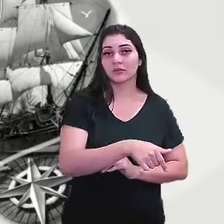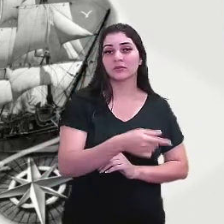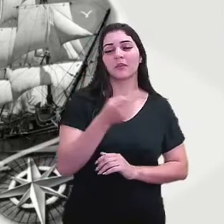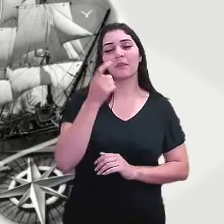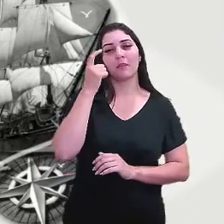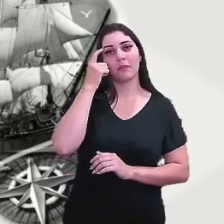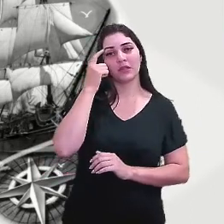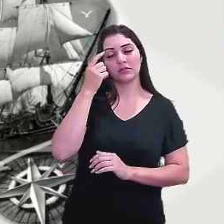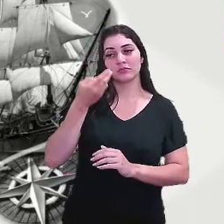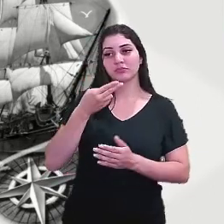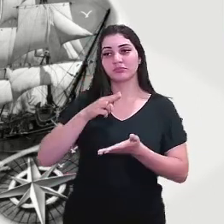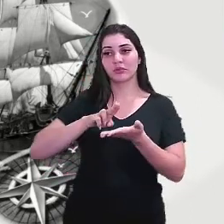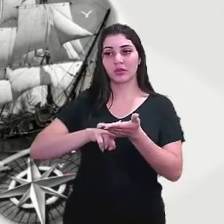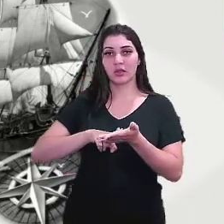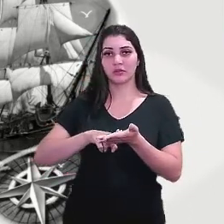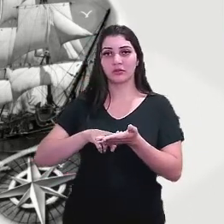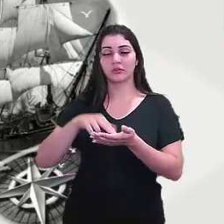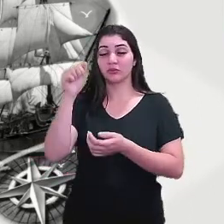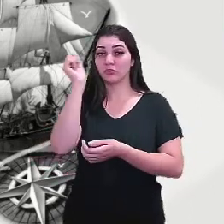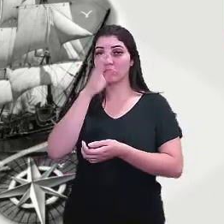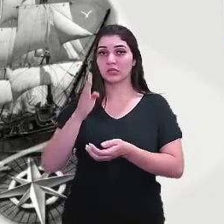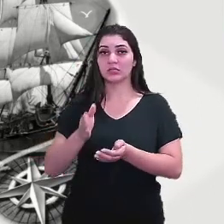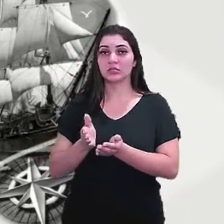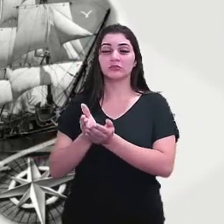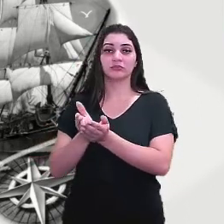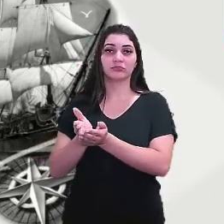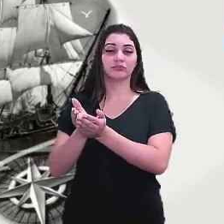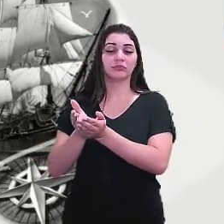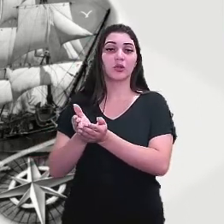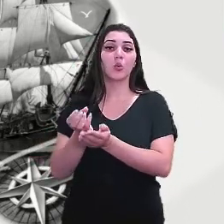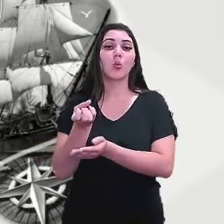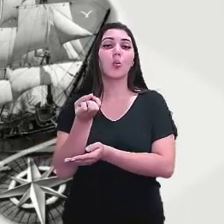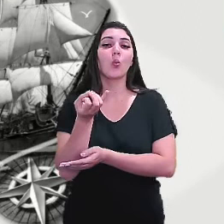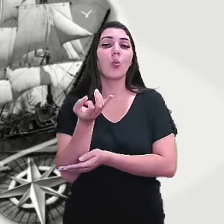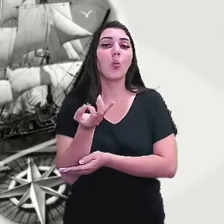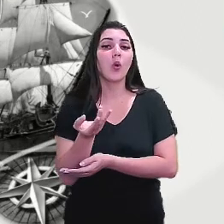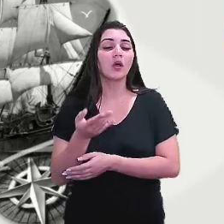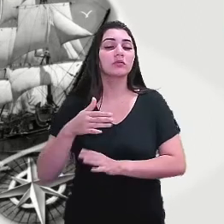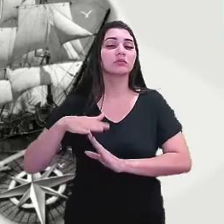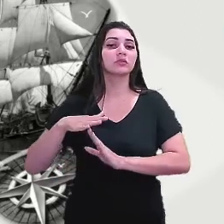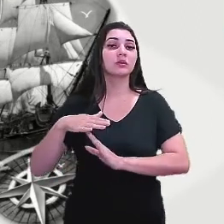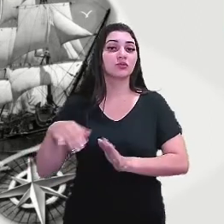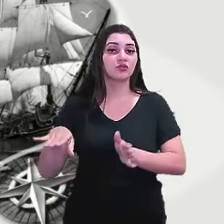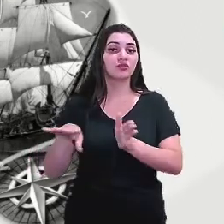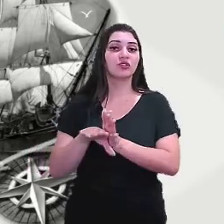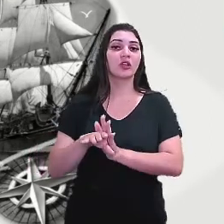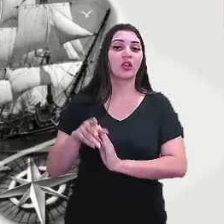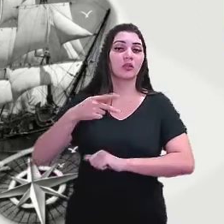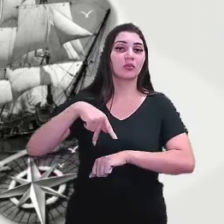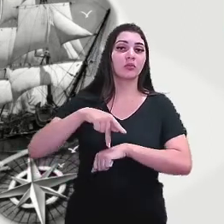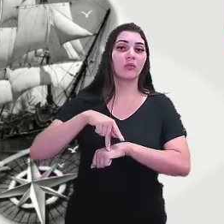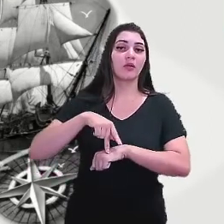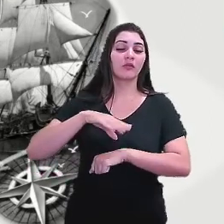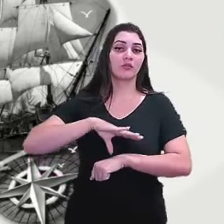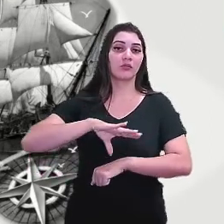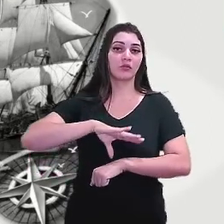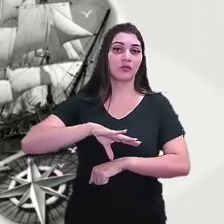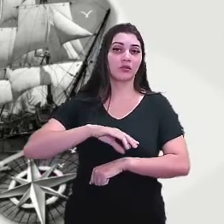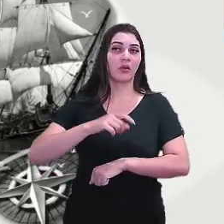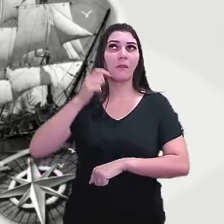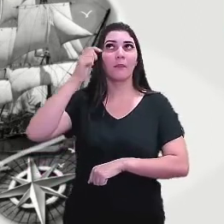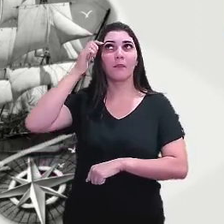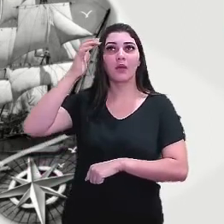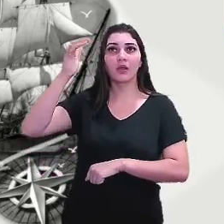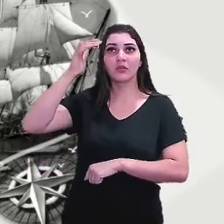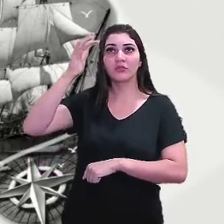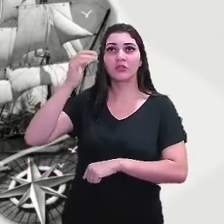uma carta que saísse daqui do Brasil, quanto tempo ia levar para chegar em Portugal? Então, imagina a mensagem